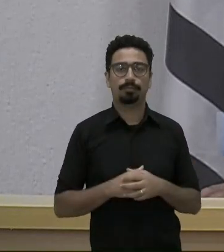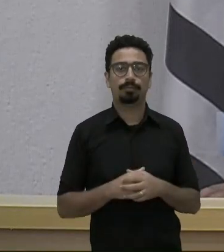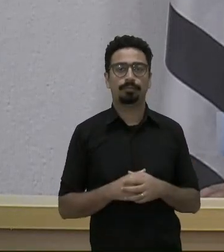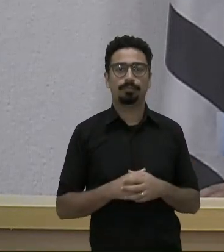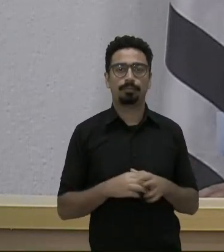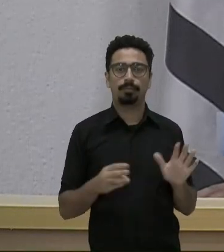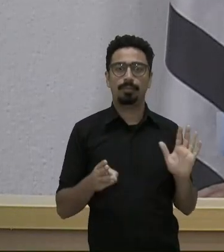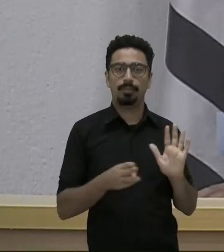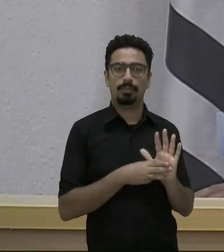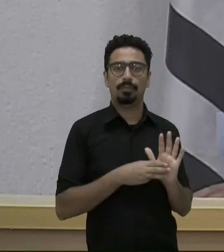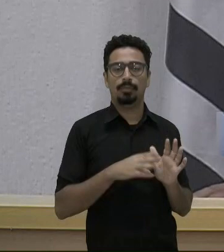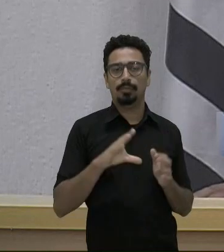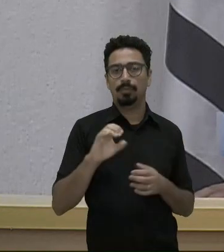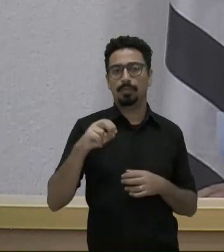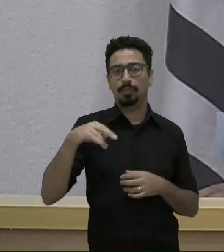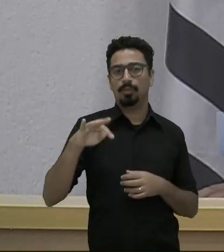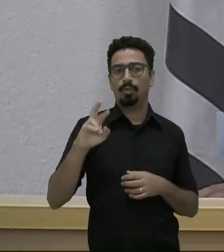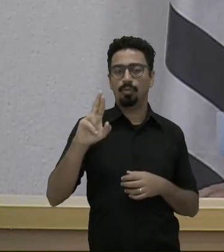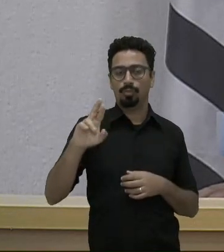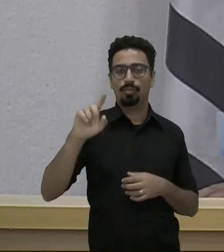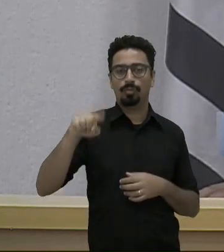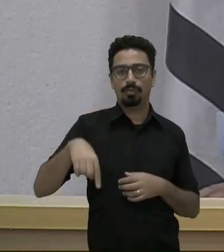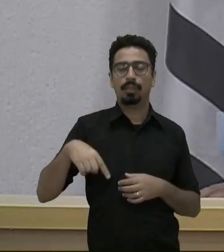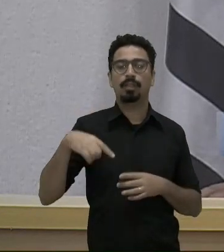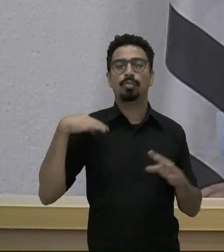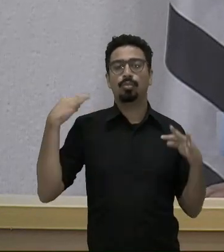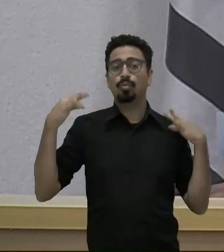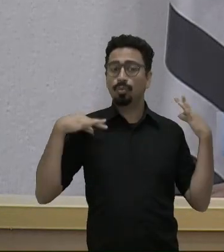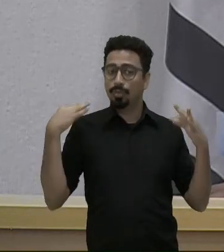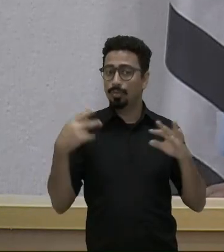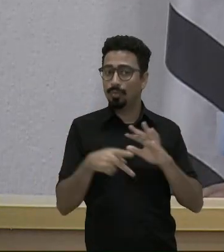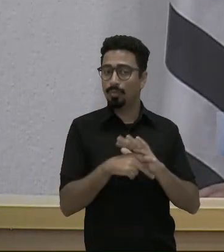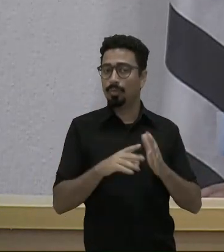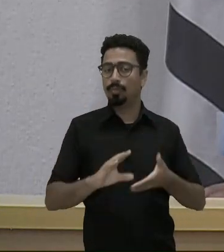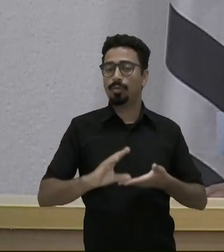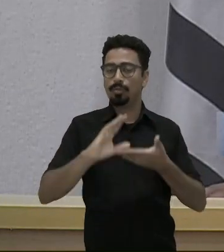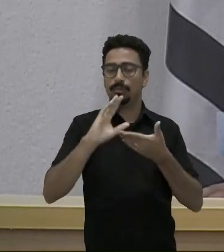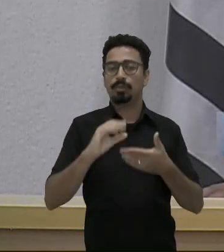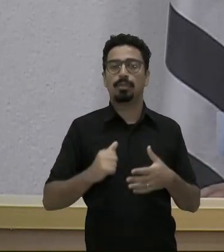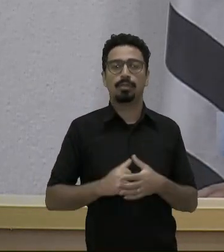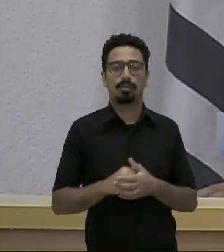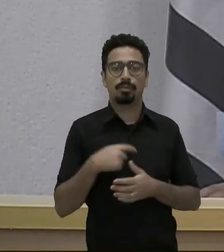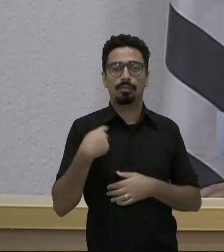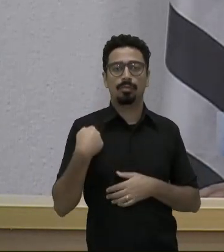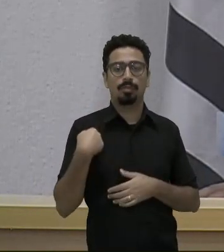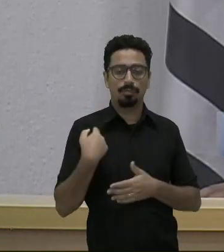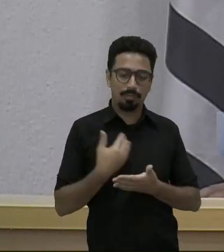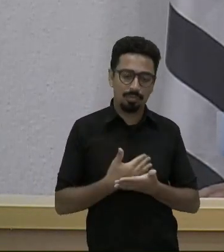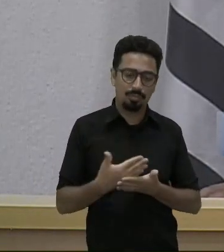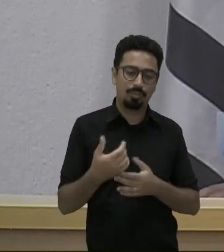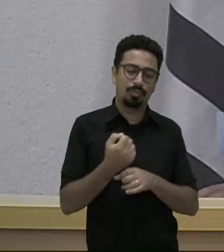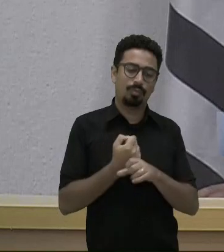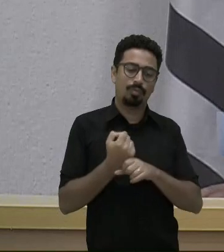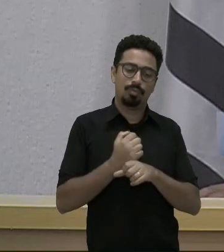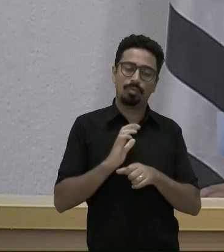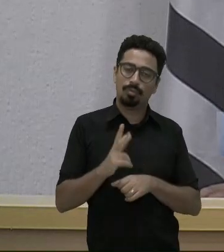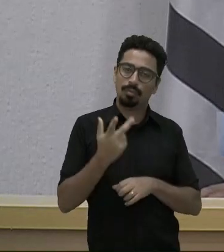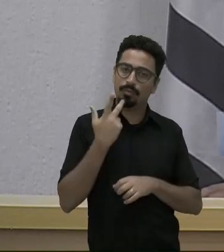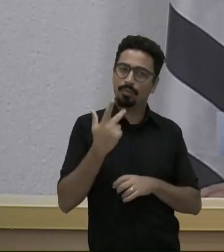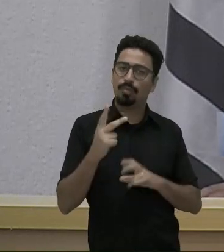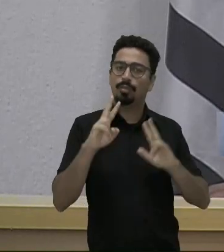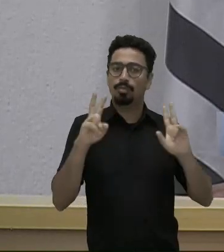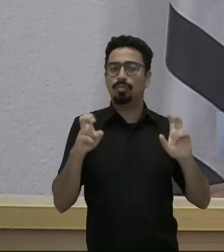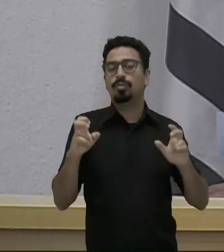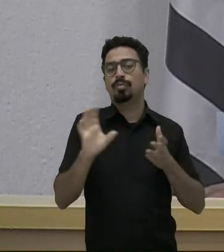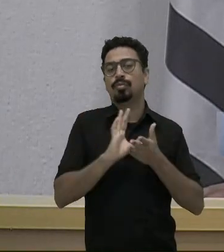membro do CONTUR, né? Do Conselho de Turismo. E lá a gente, desde o começo do ano, já foi falado da questão do curso